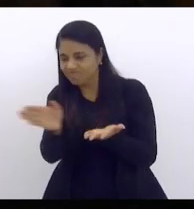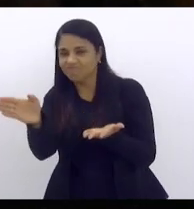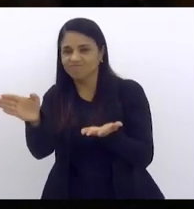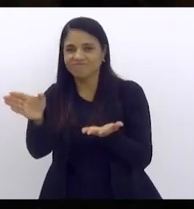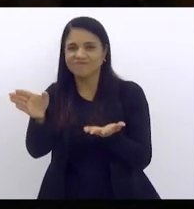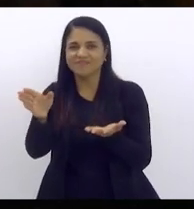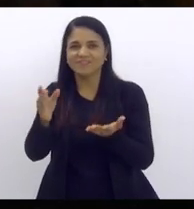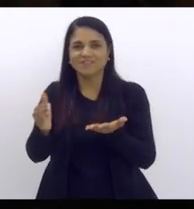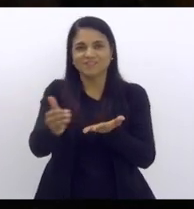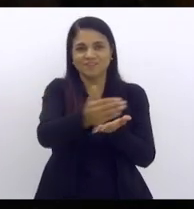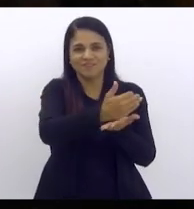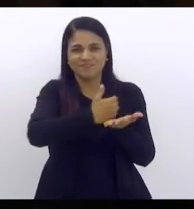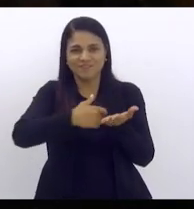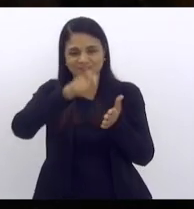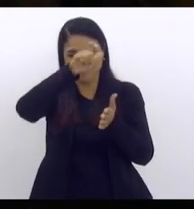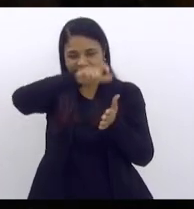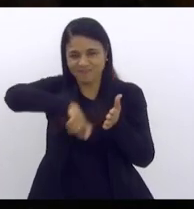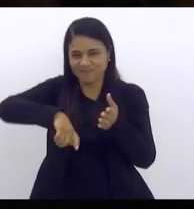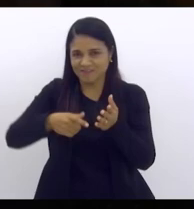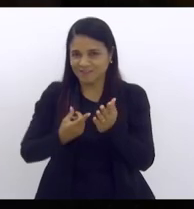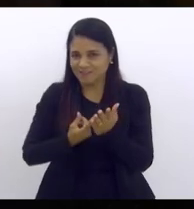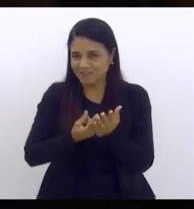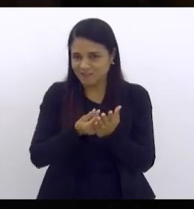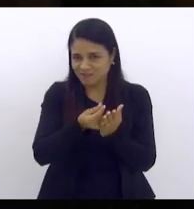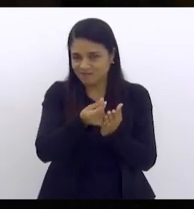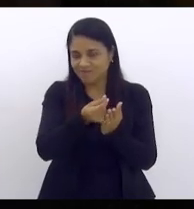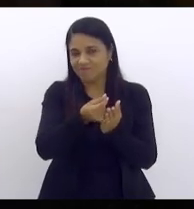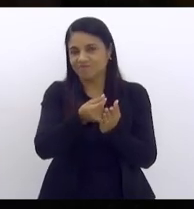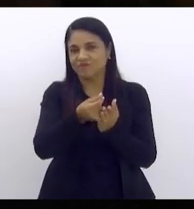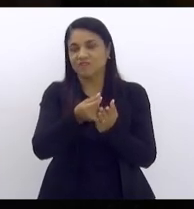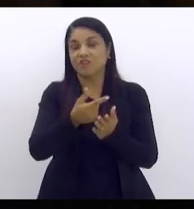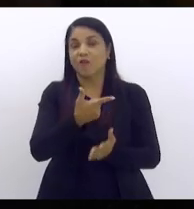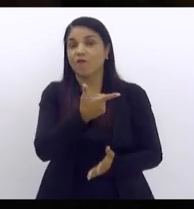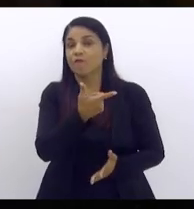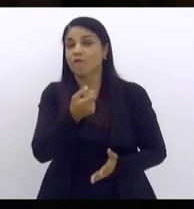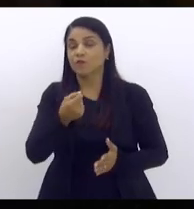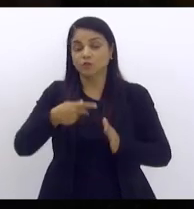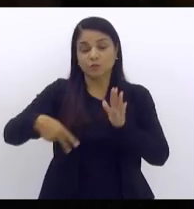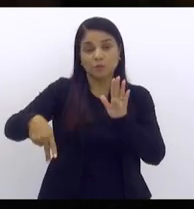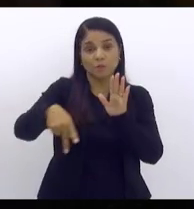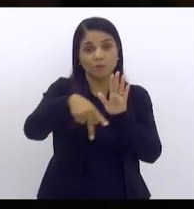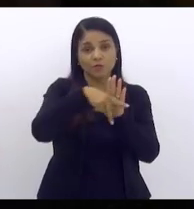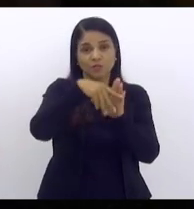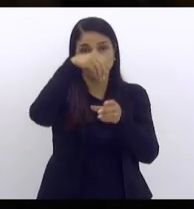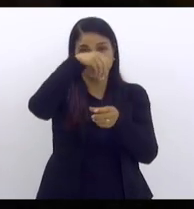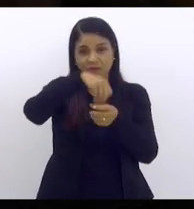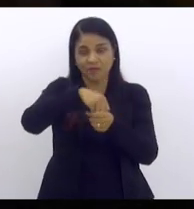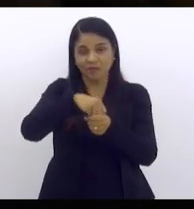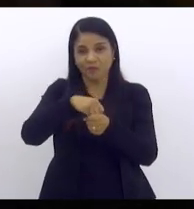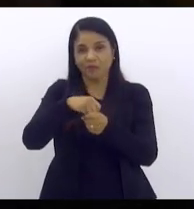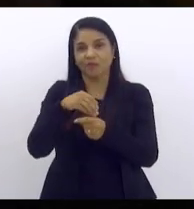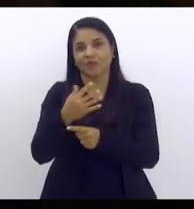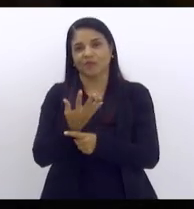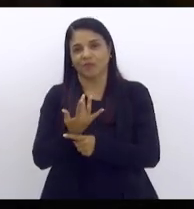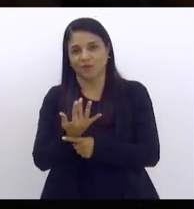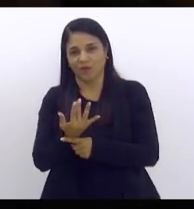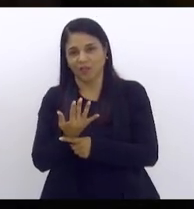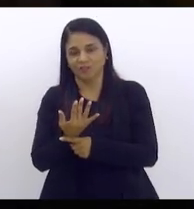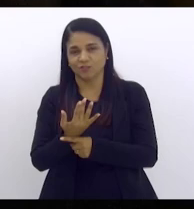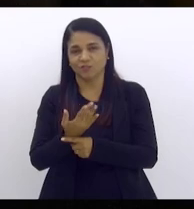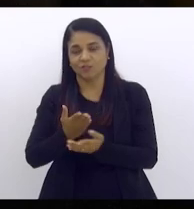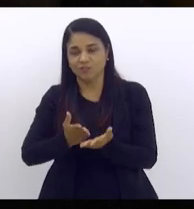que gerou mais de 20 projetos na UERJ, tudo com desvio de